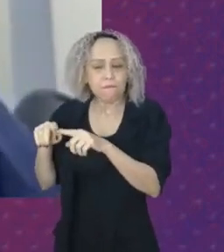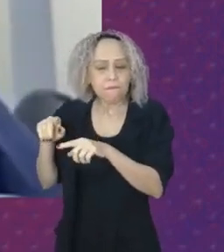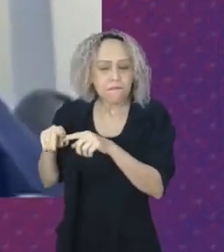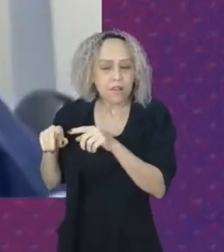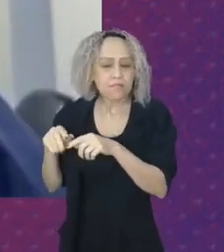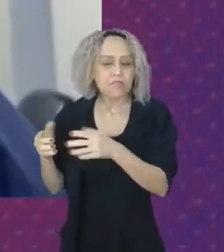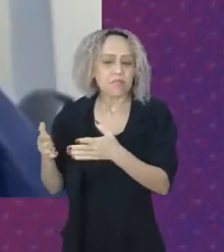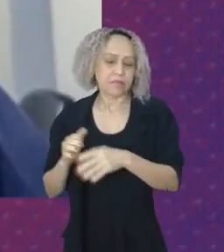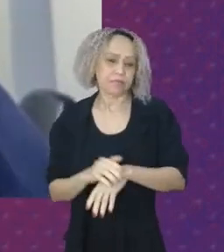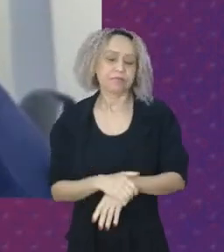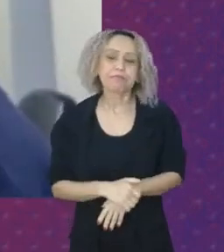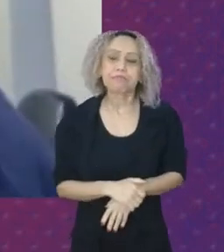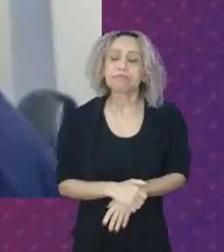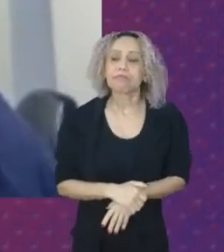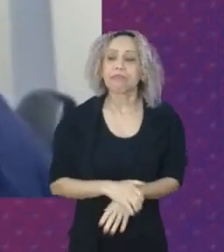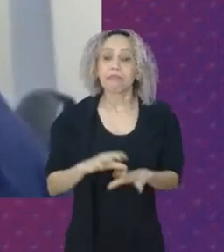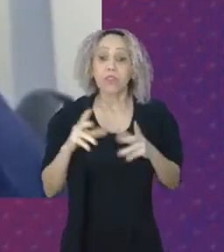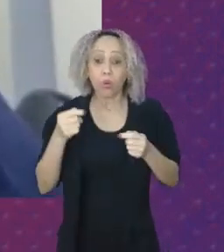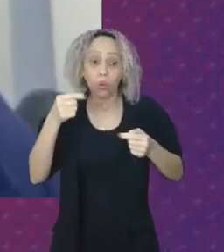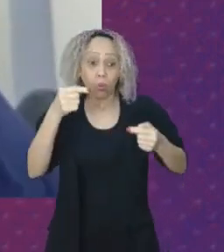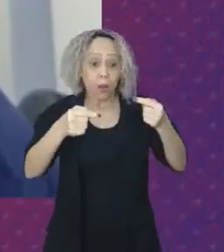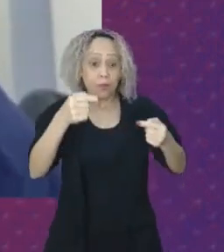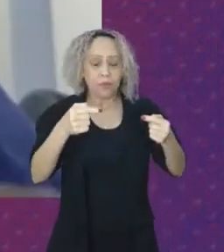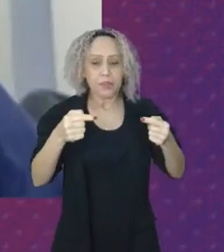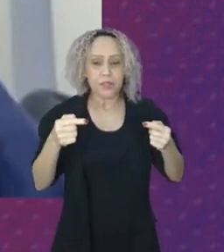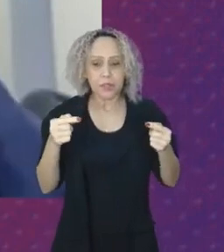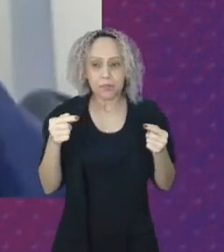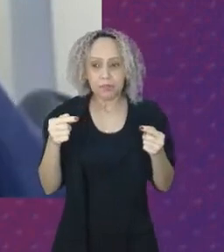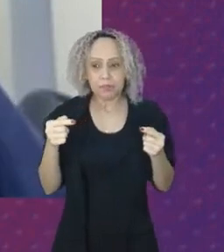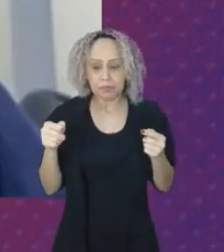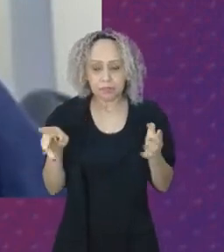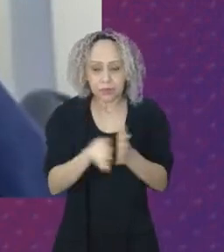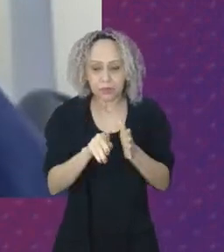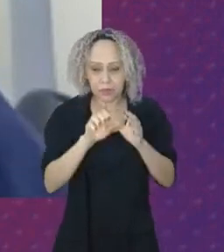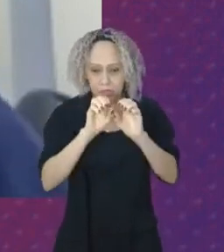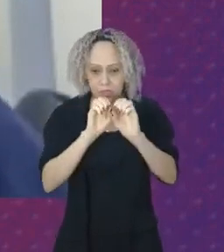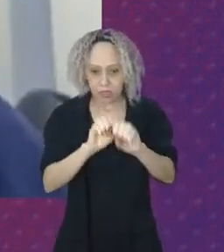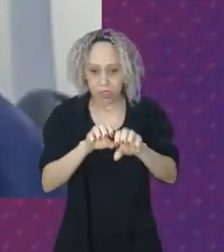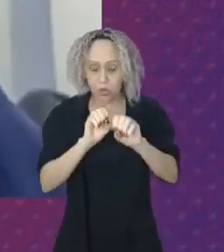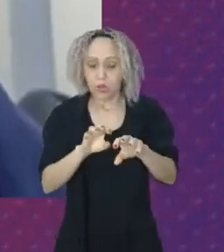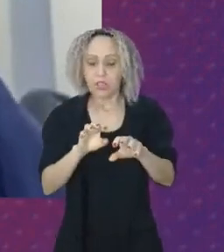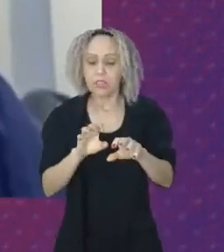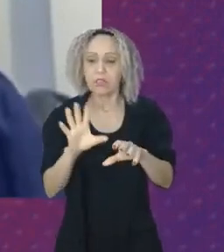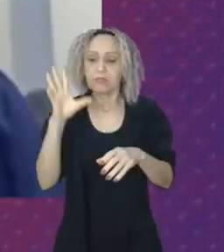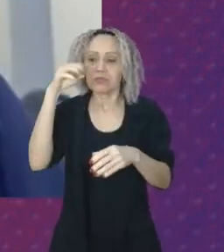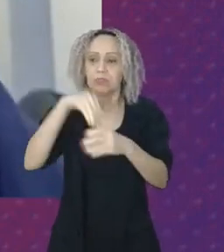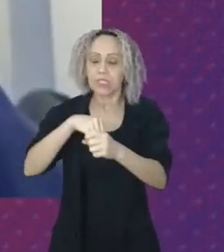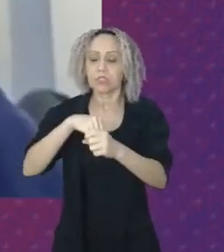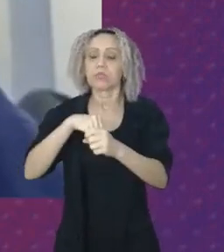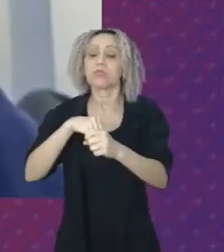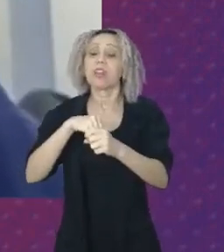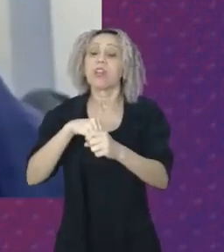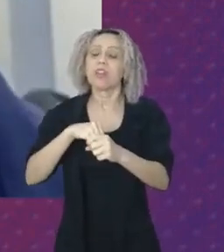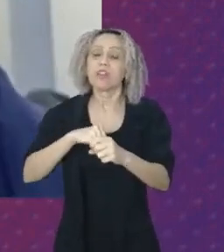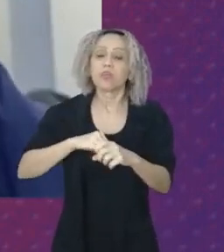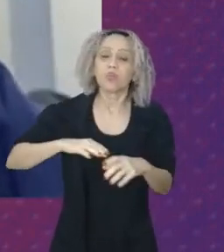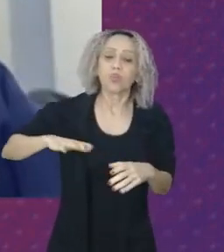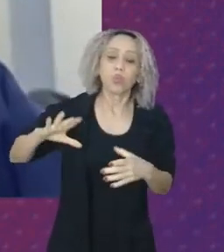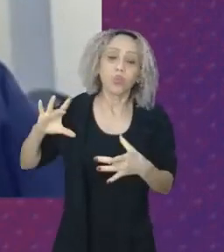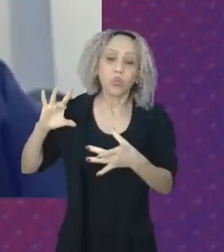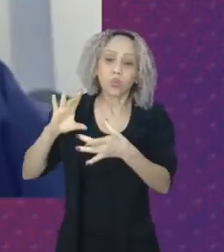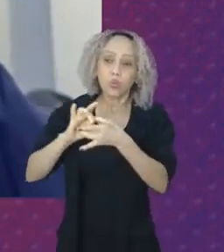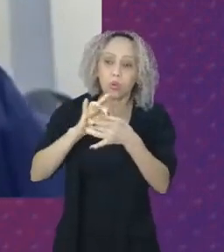gente entender toda uma política educacional numa conjuntura de proteção da vida, de garantia